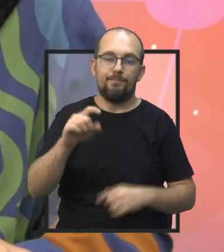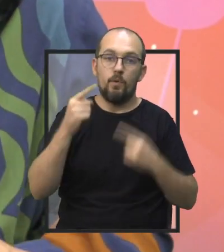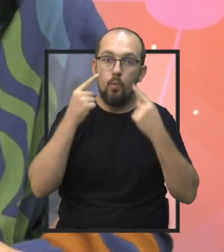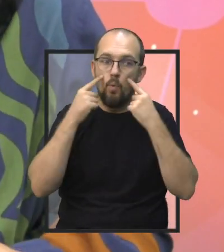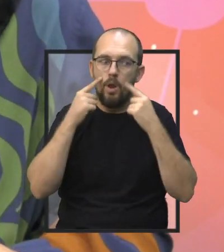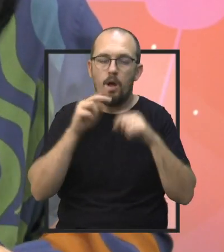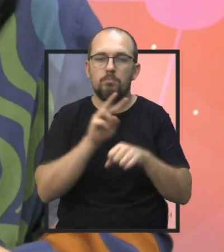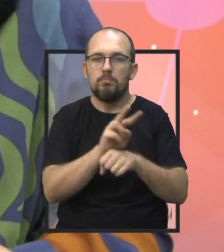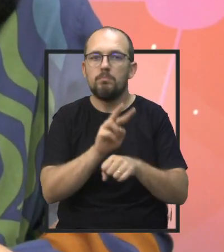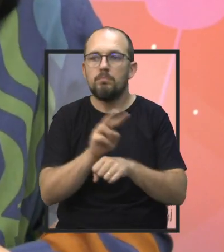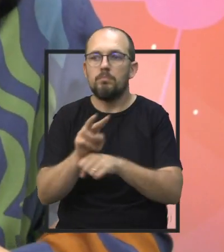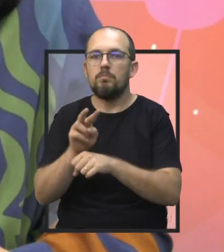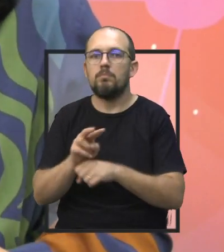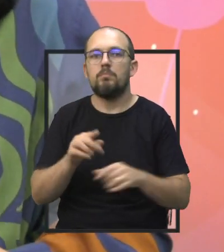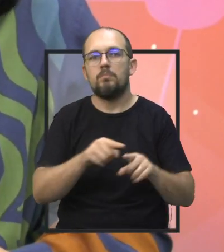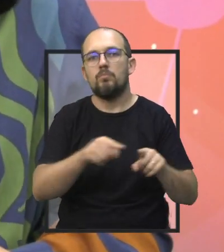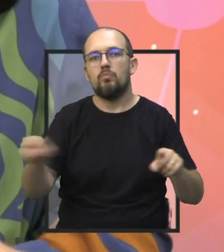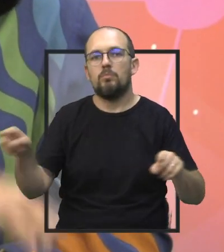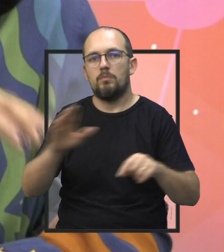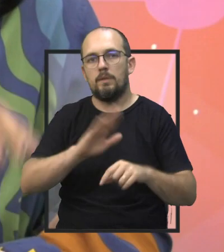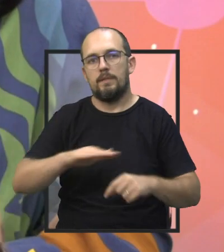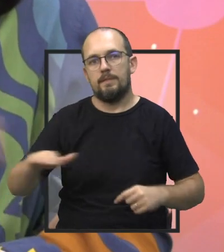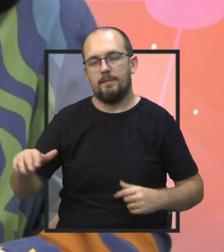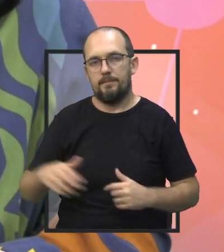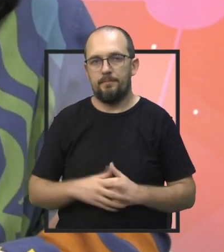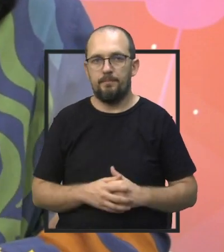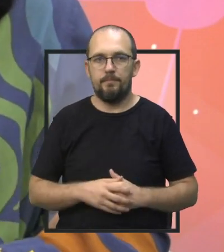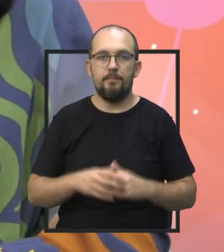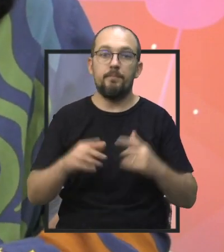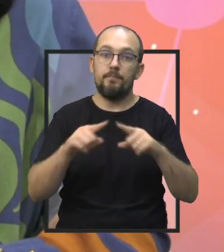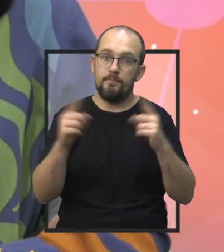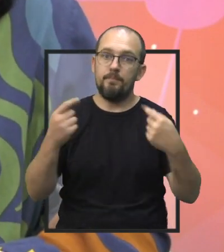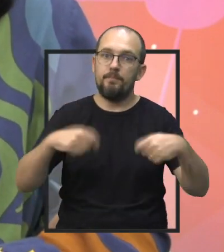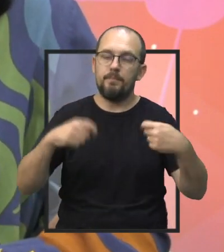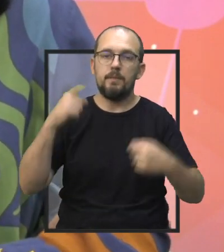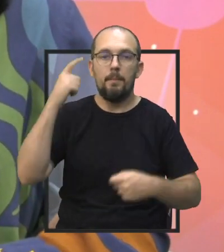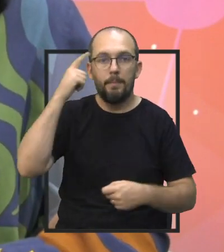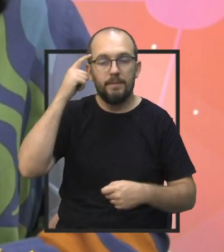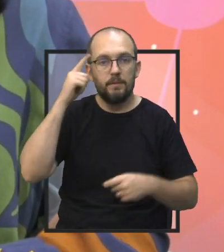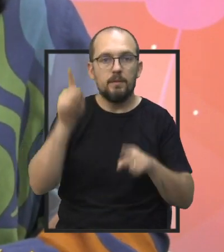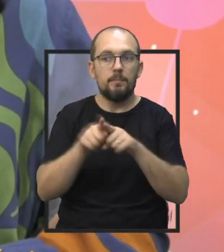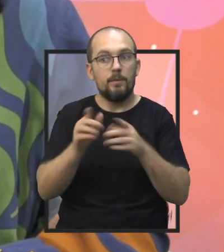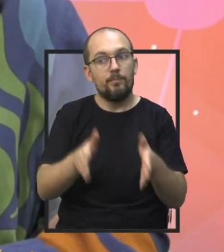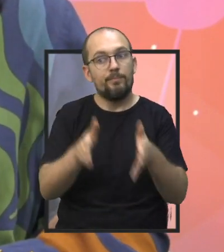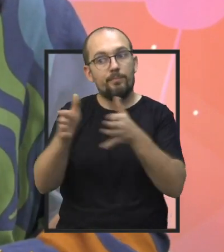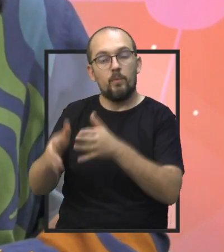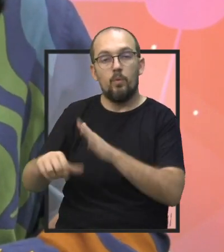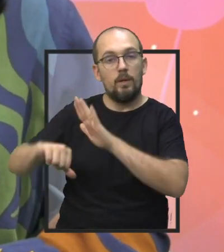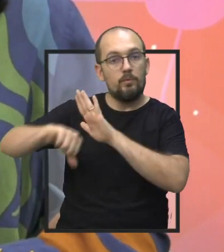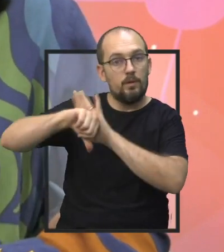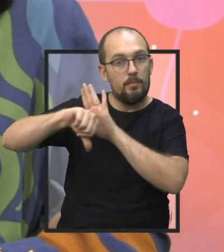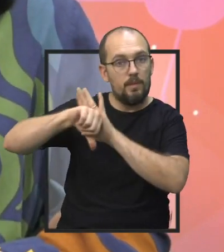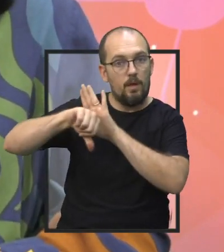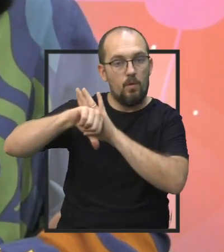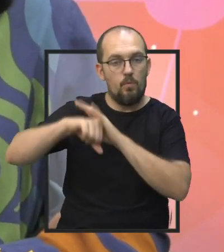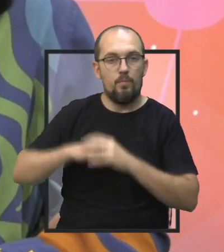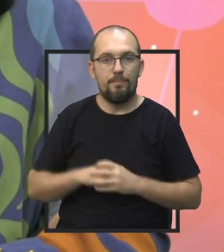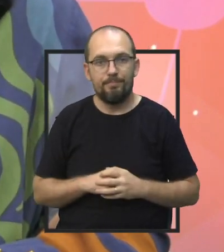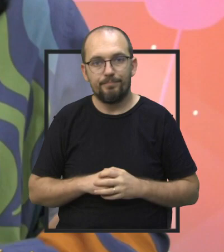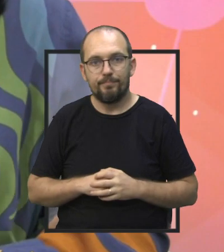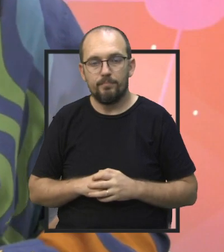olhar protetivo mesmo para a criança. Mas também precisamos pensar na parte criminal, né,